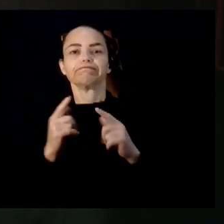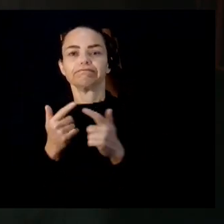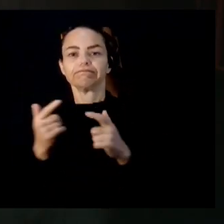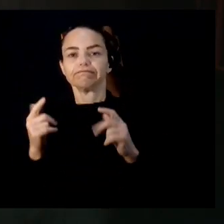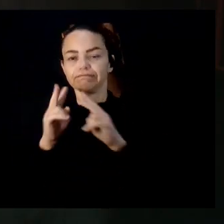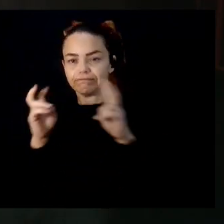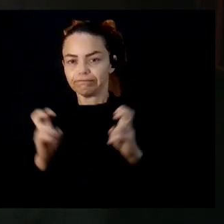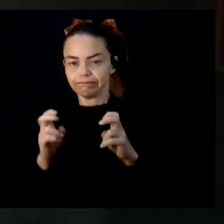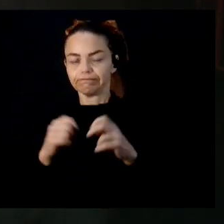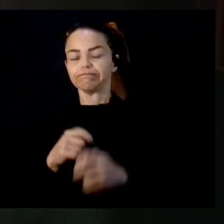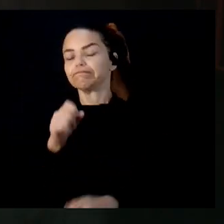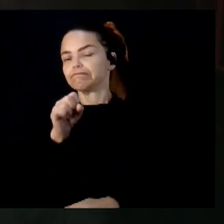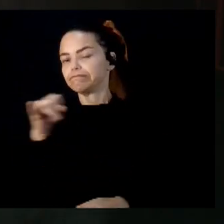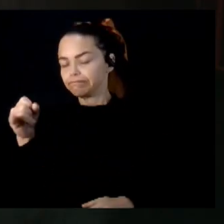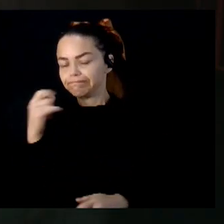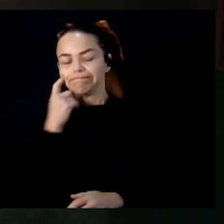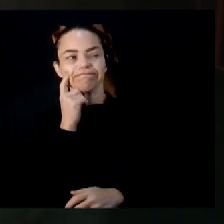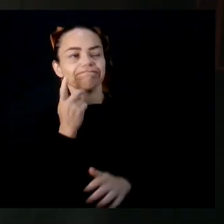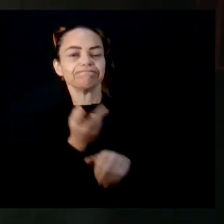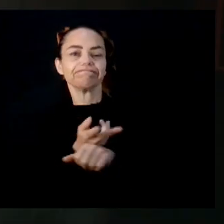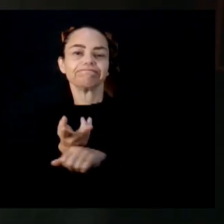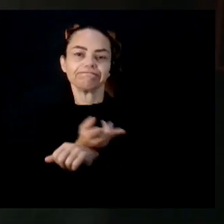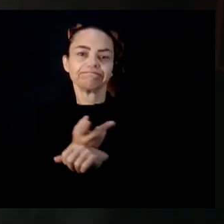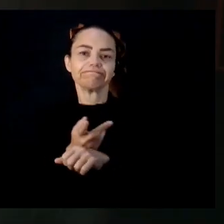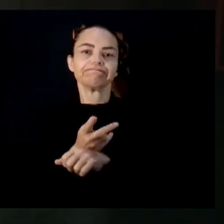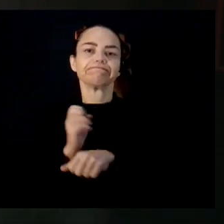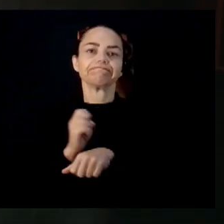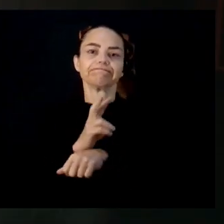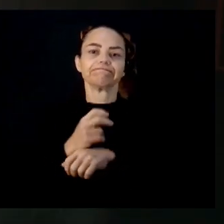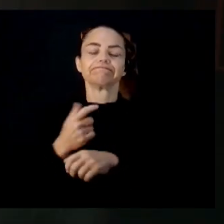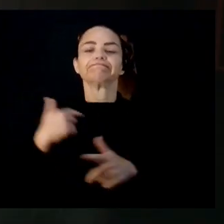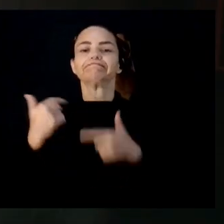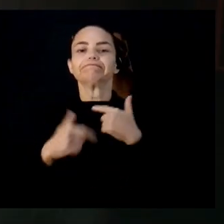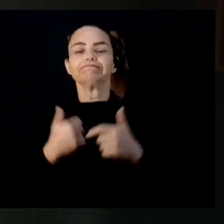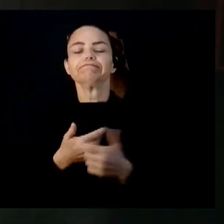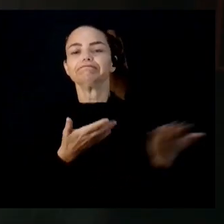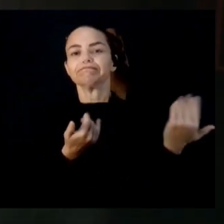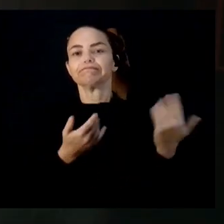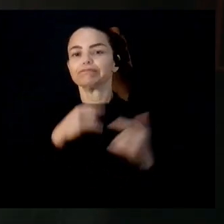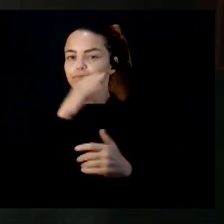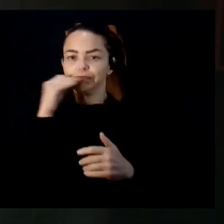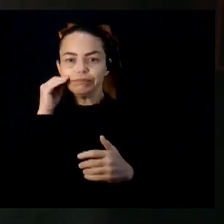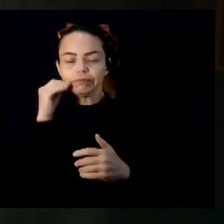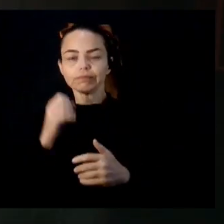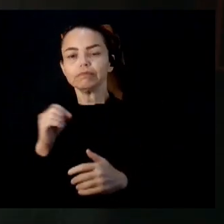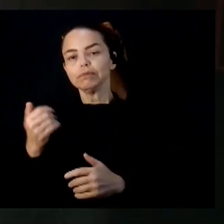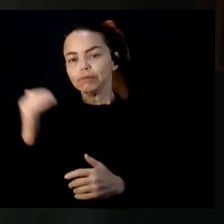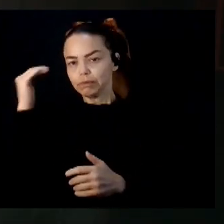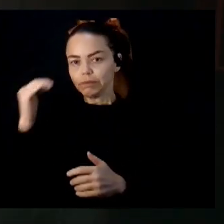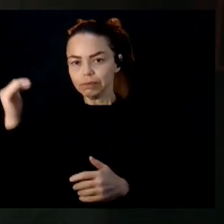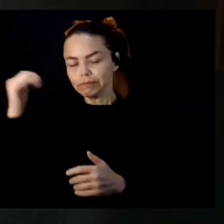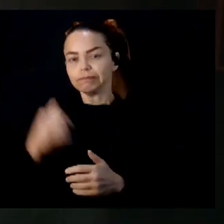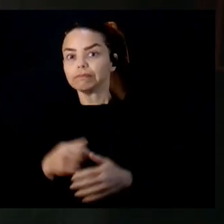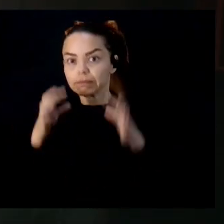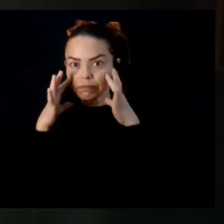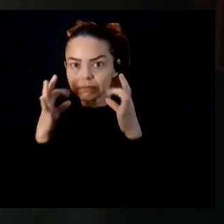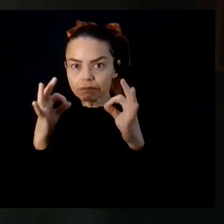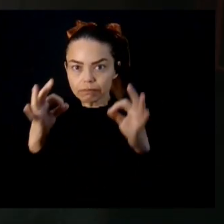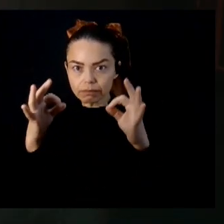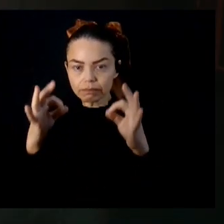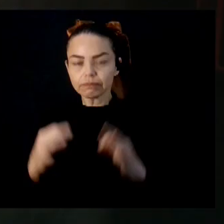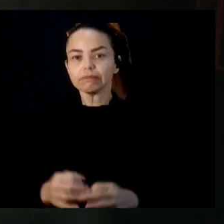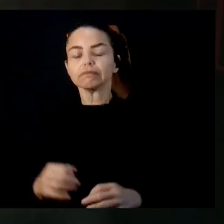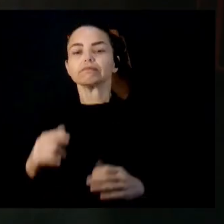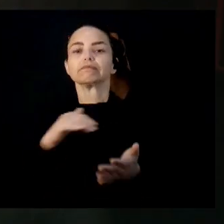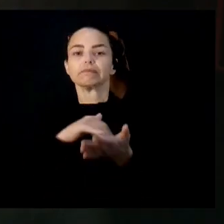se você está em busca de emprego, é jovem, é adolescente ou mesmo adulto, atenção! A Secretaria de